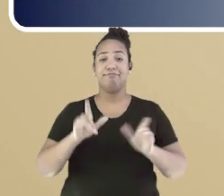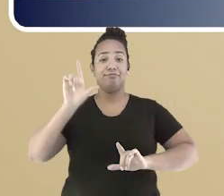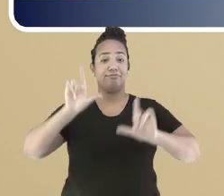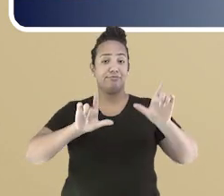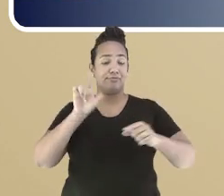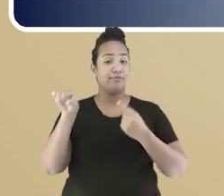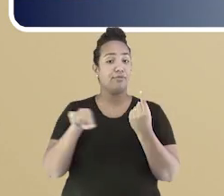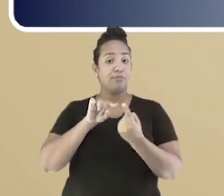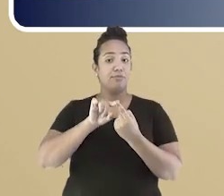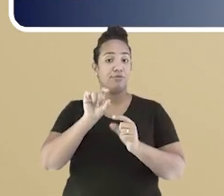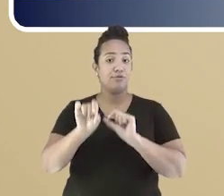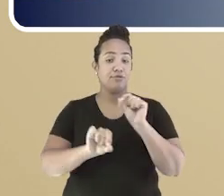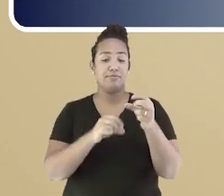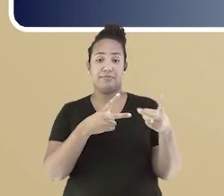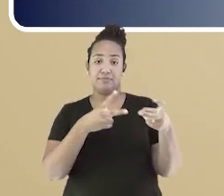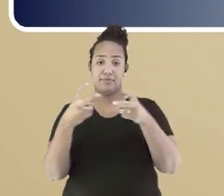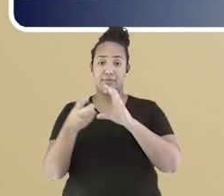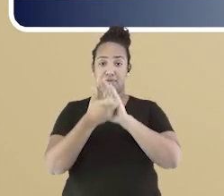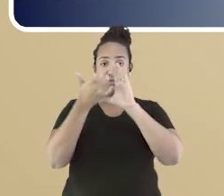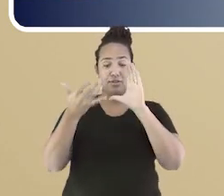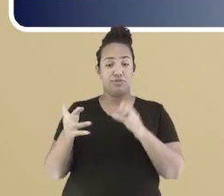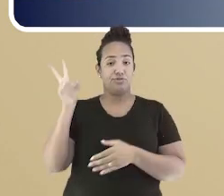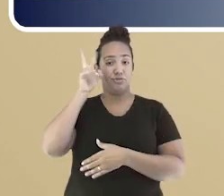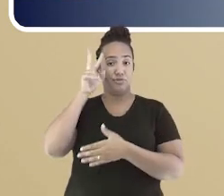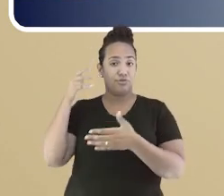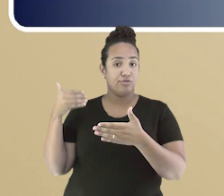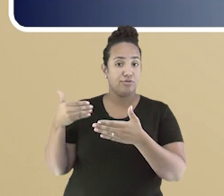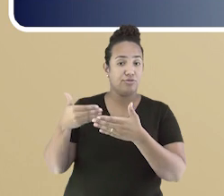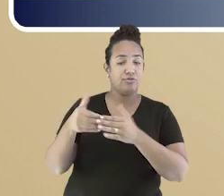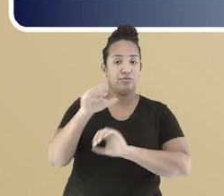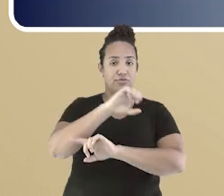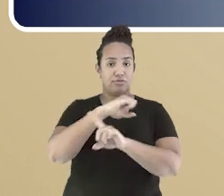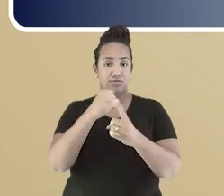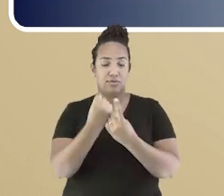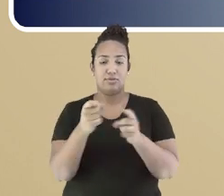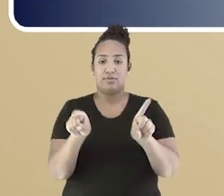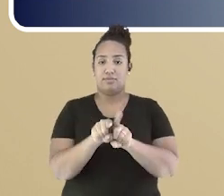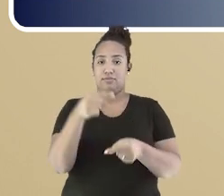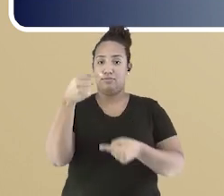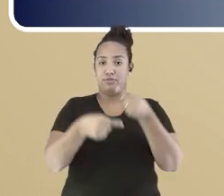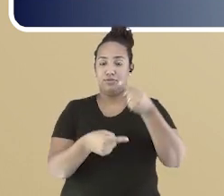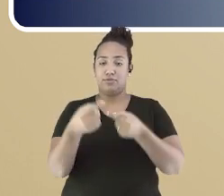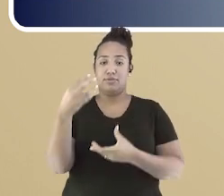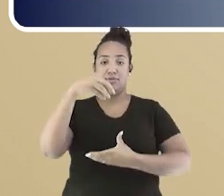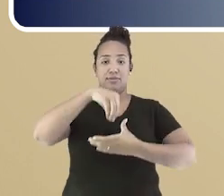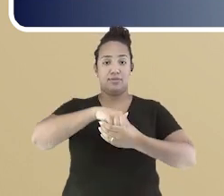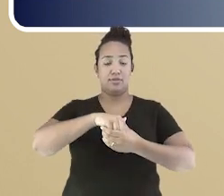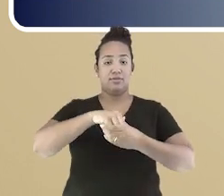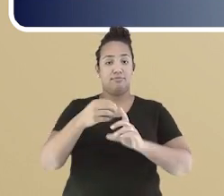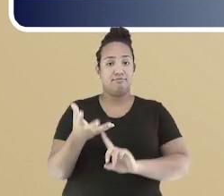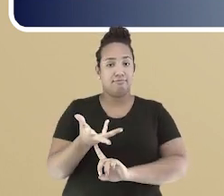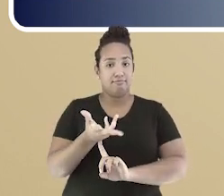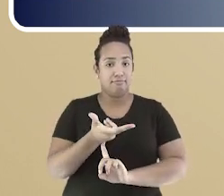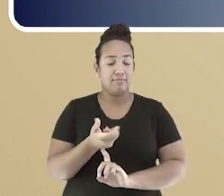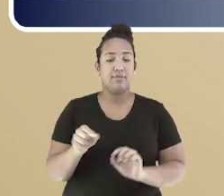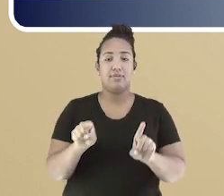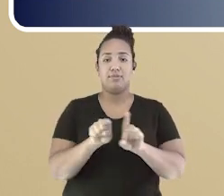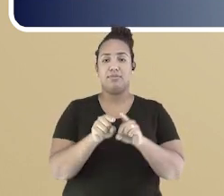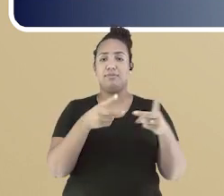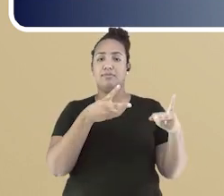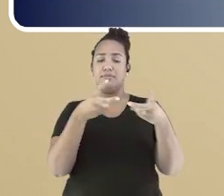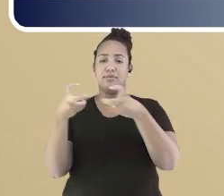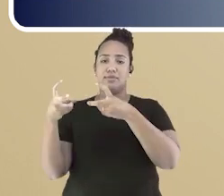do programa de hoje é analisar aspectos históricos, sociais e políticos da produção artística, problematizando as